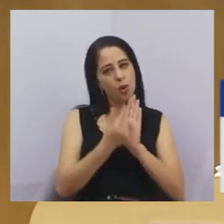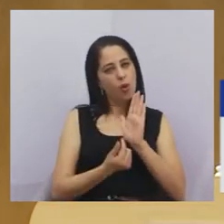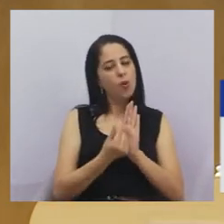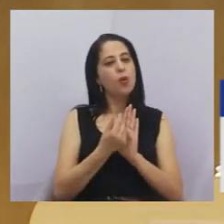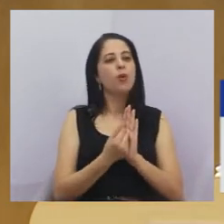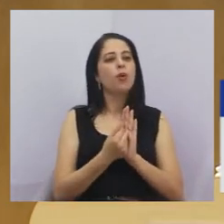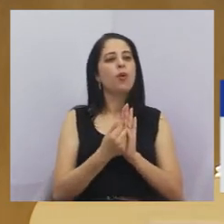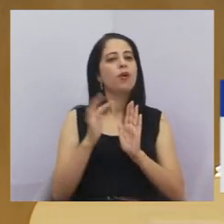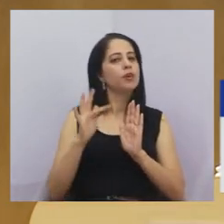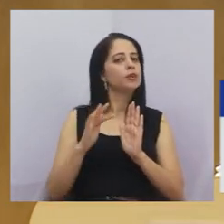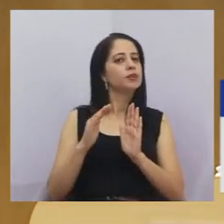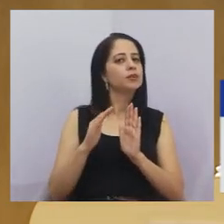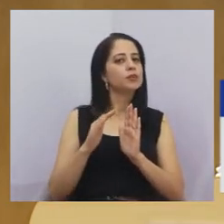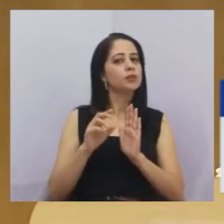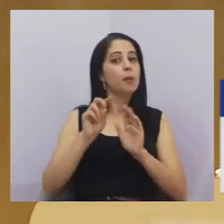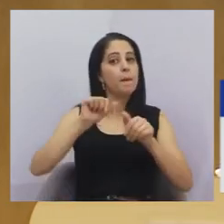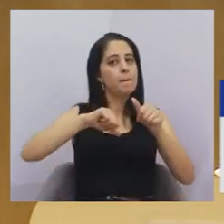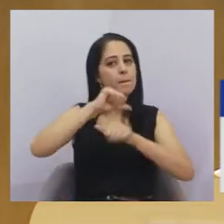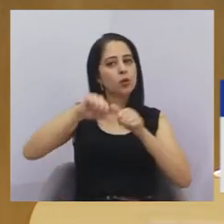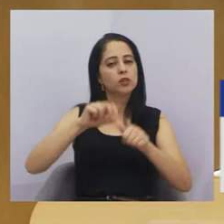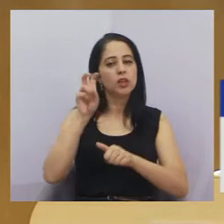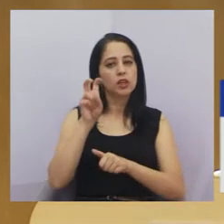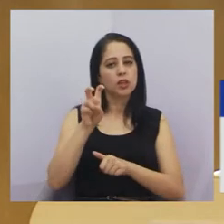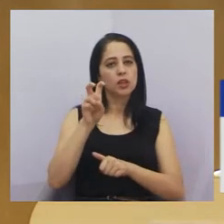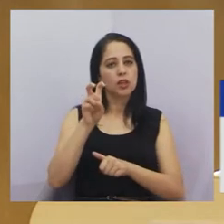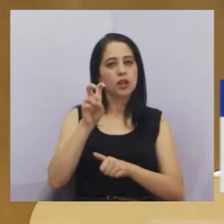isso passará para